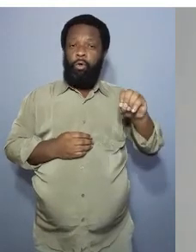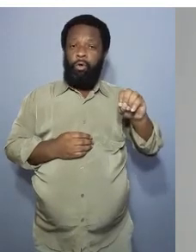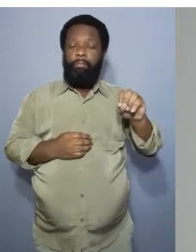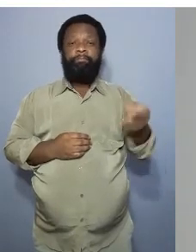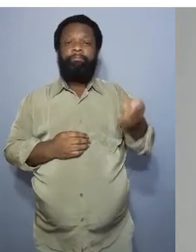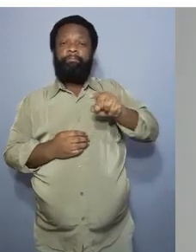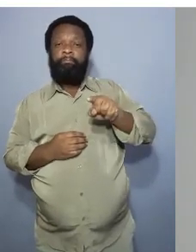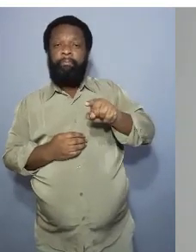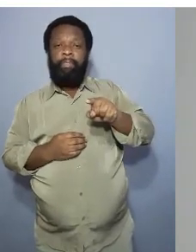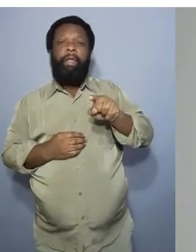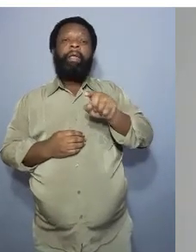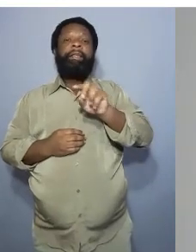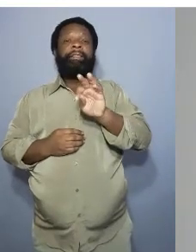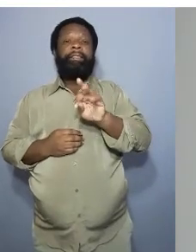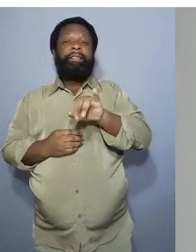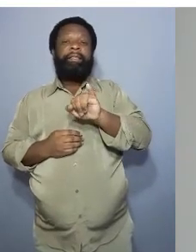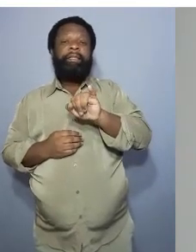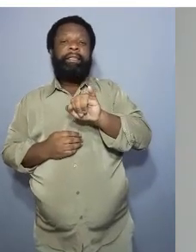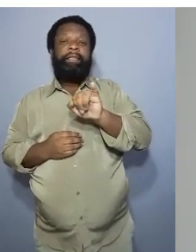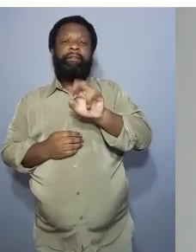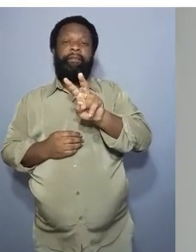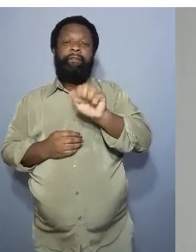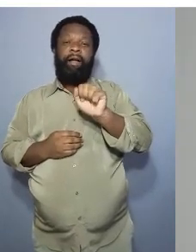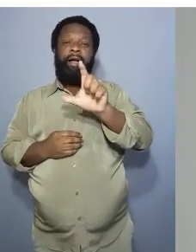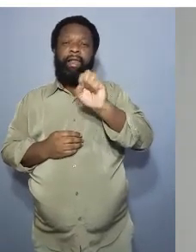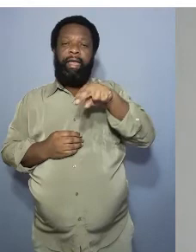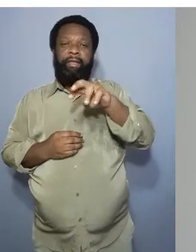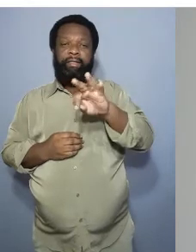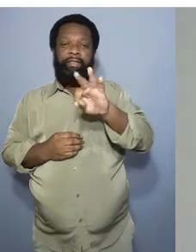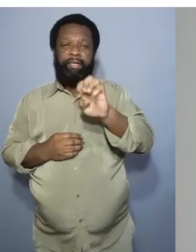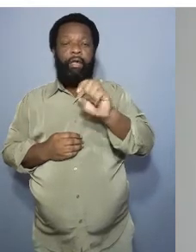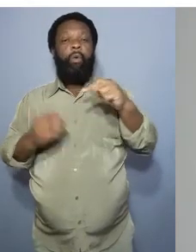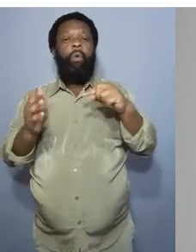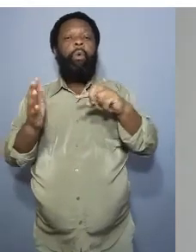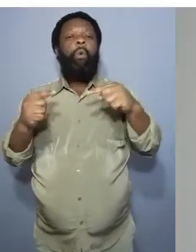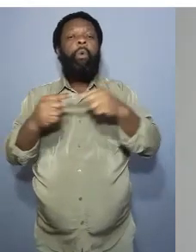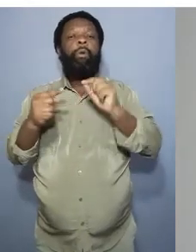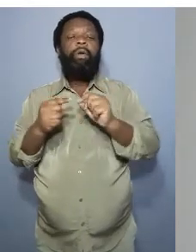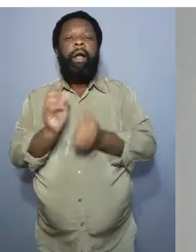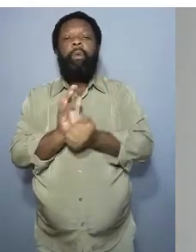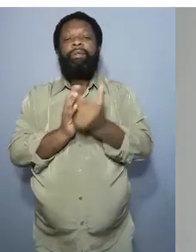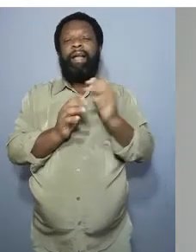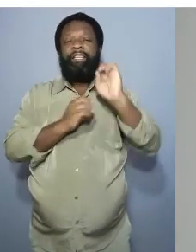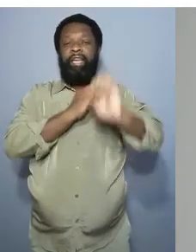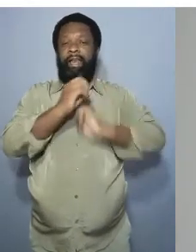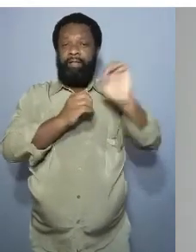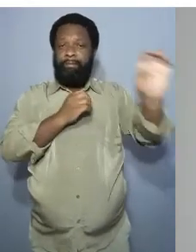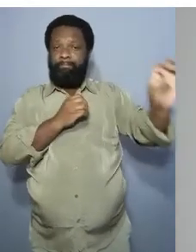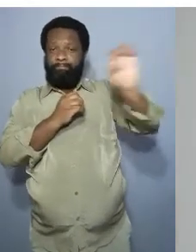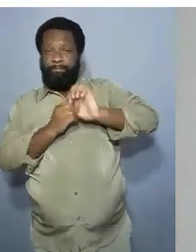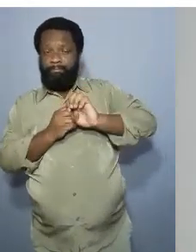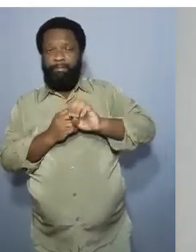bivalente, isso daqui é um ânion trivalente. Todos relacionados ao número de elétrons que essa espécie ganhou, tudo bem?